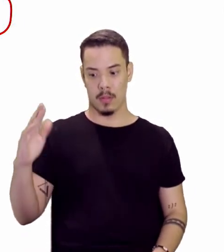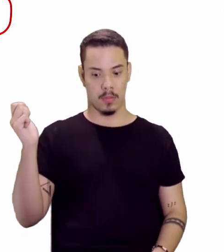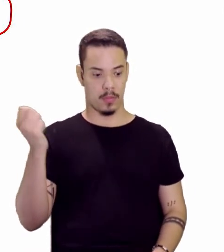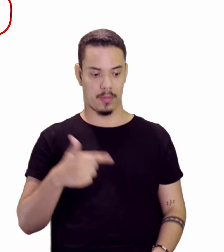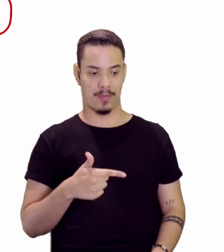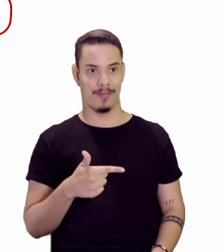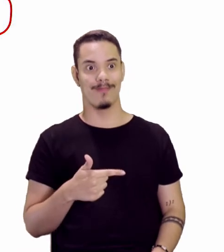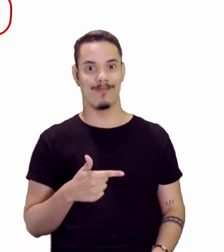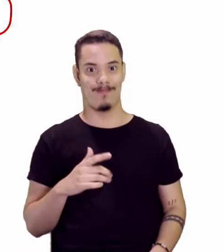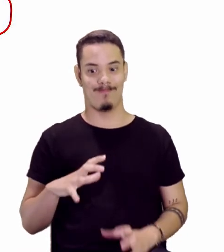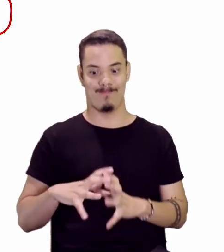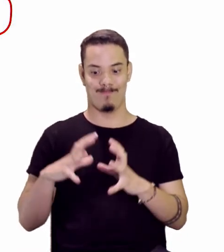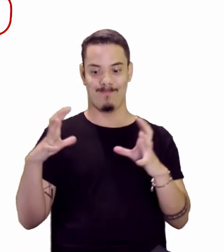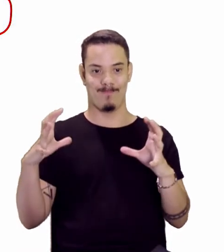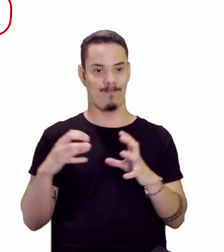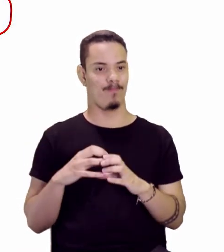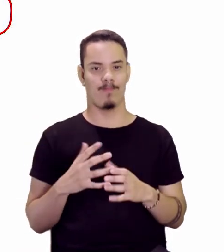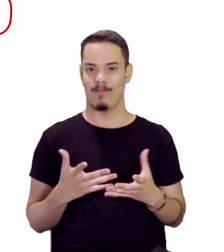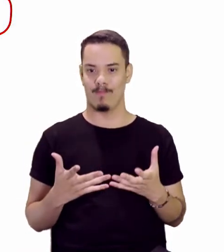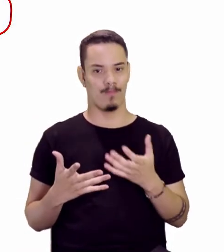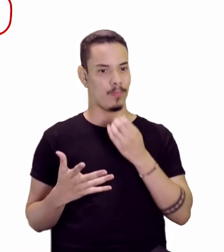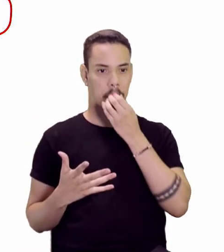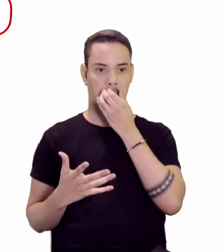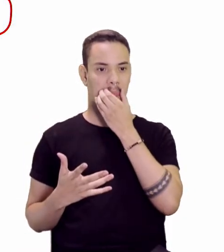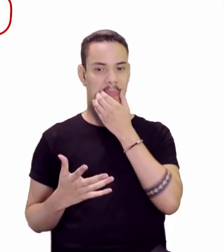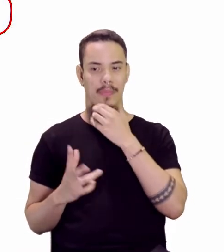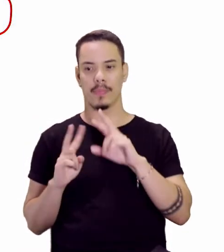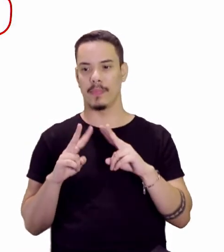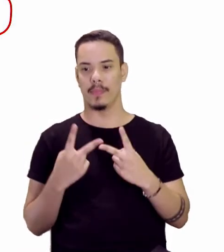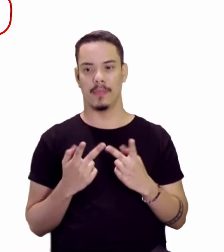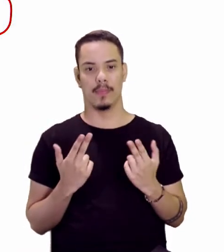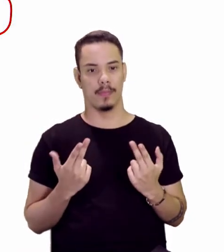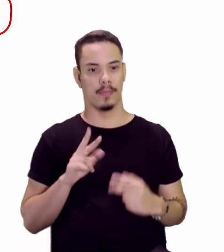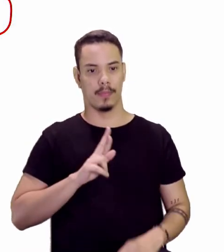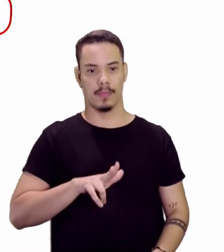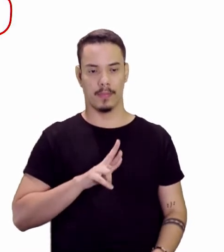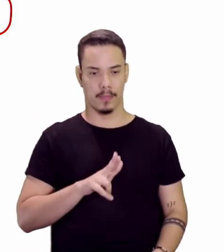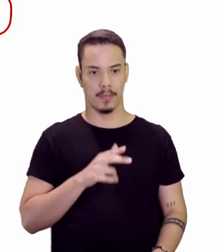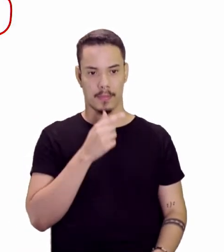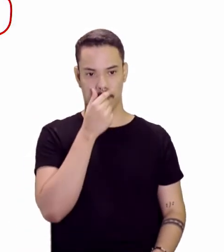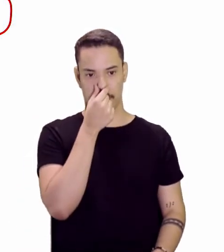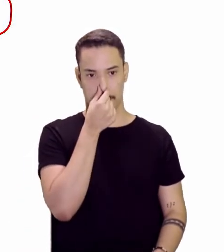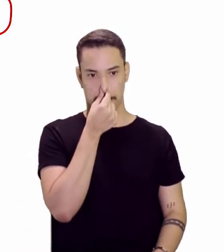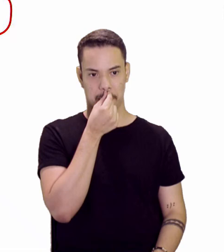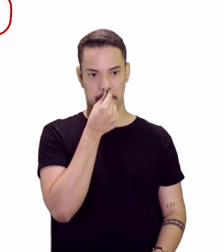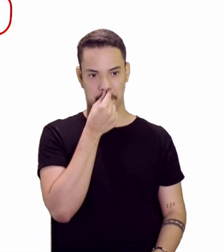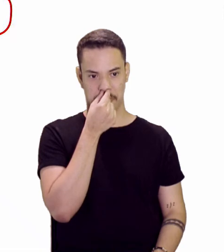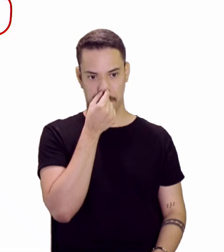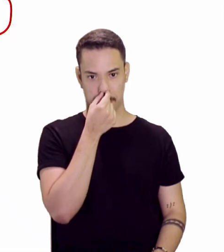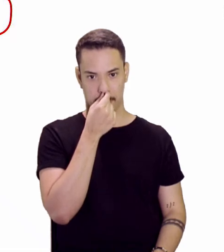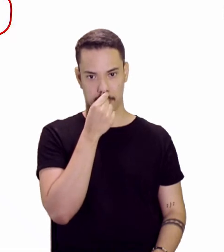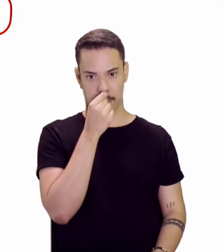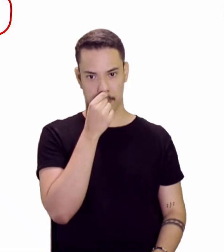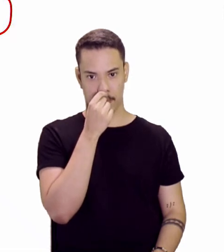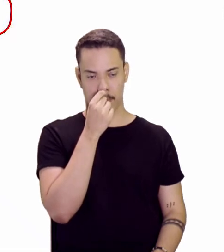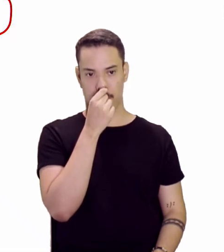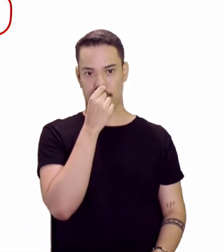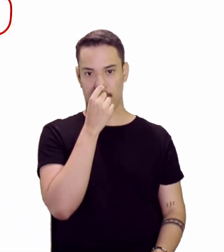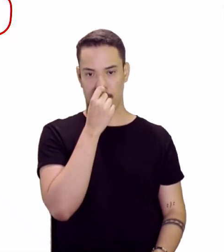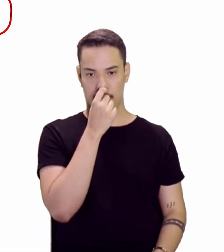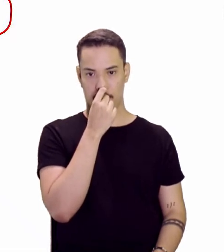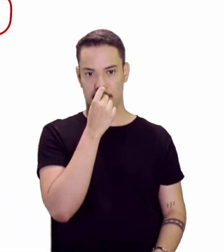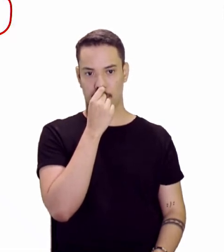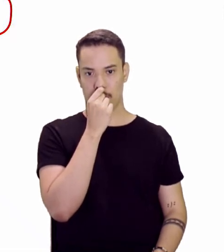mesmo peso, então... Então não possui volumes iguais, não. Então aqui, ó, já tira aqui e já tira aqui também, que o